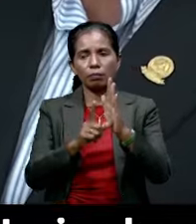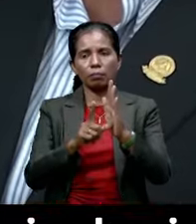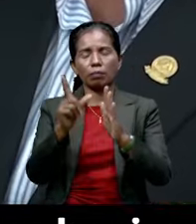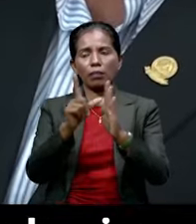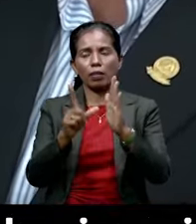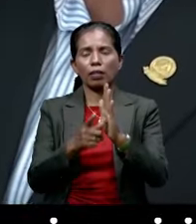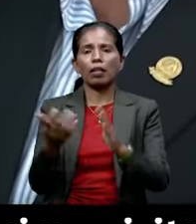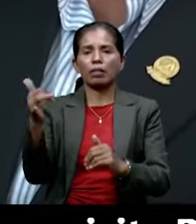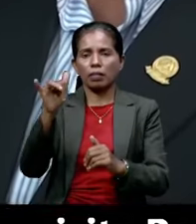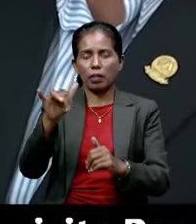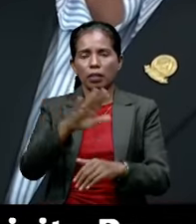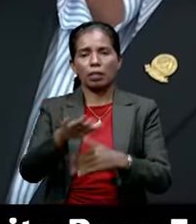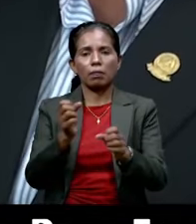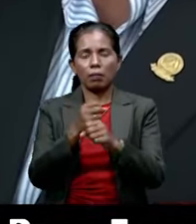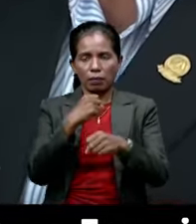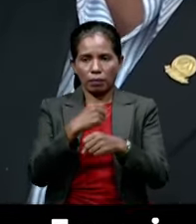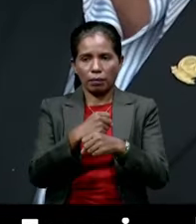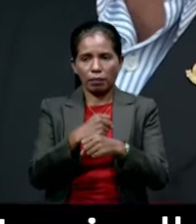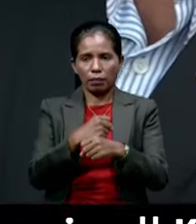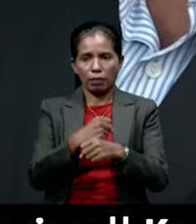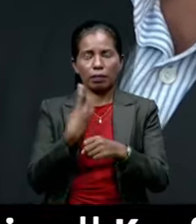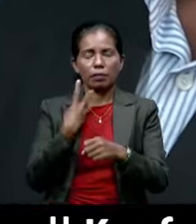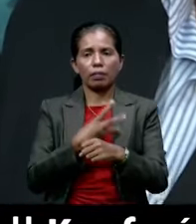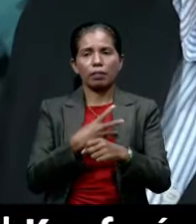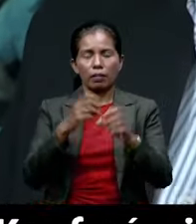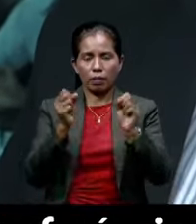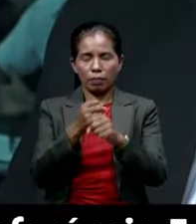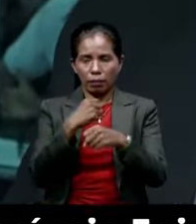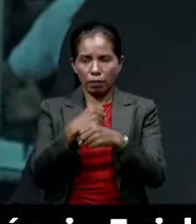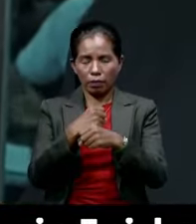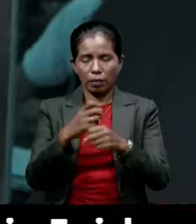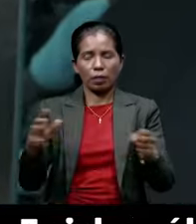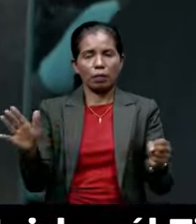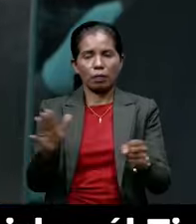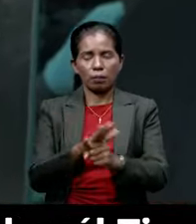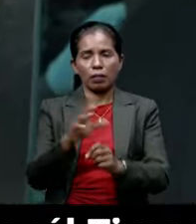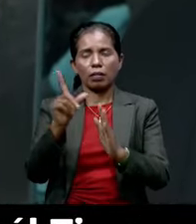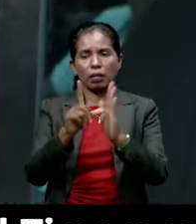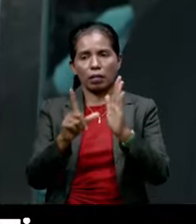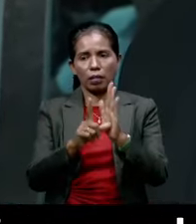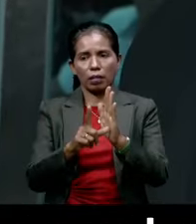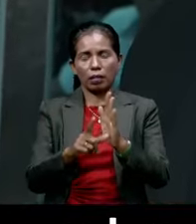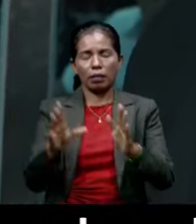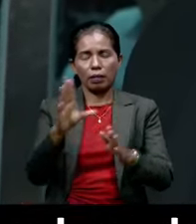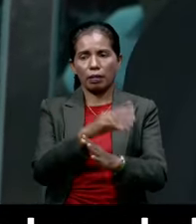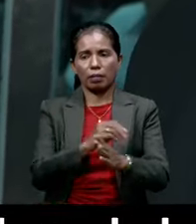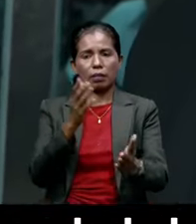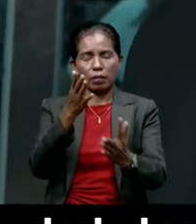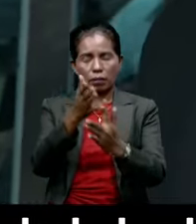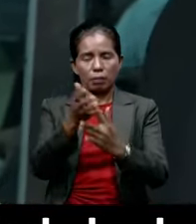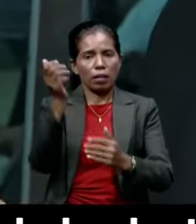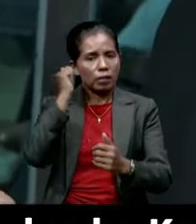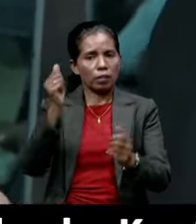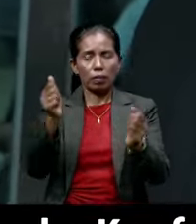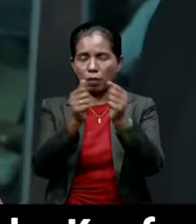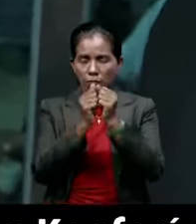maca precisa para tu completa requisitos balão ba pós adesão união hamuto